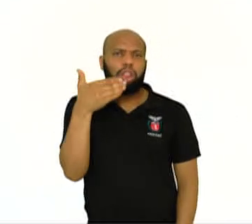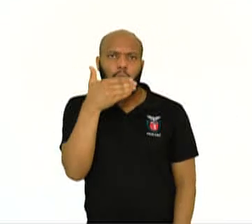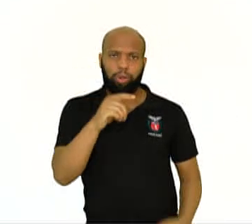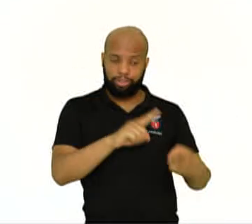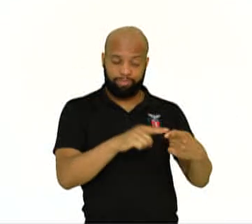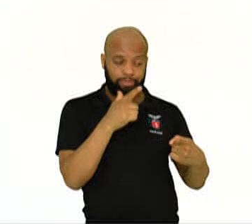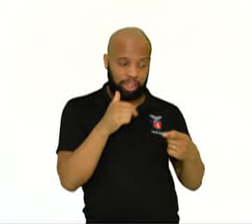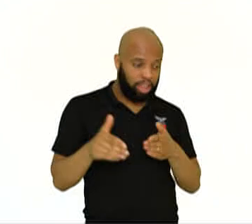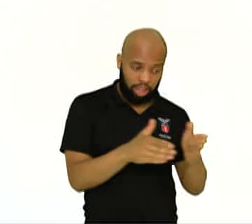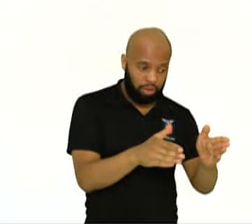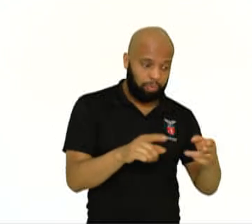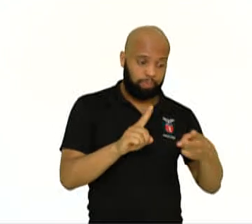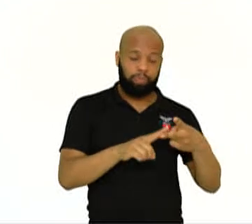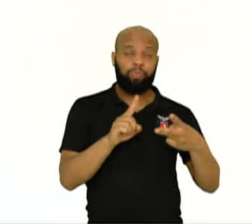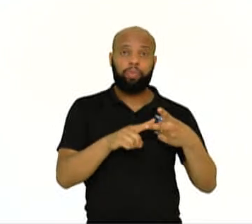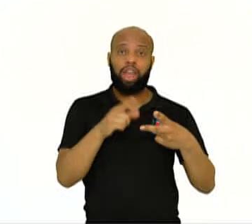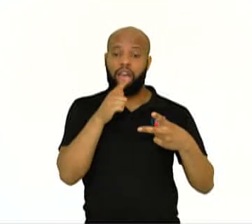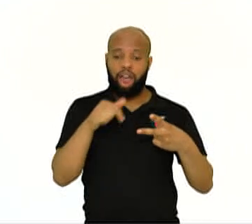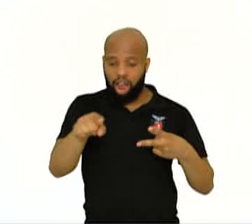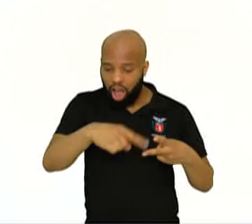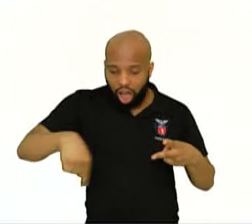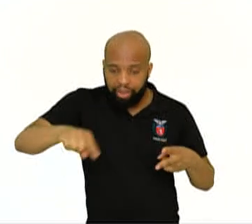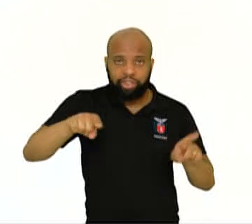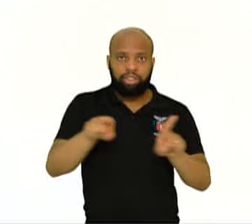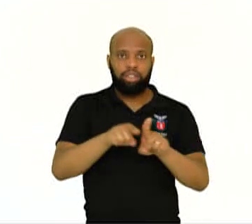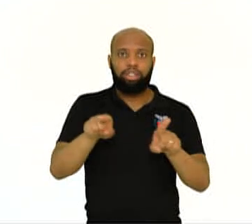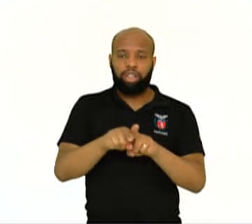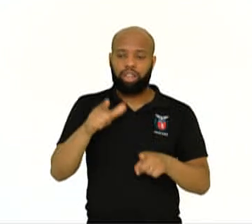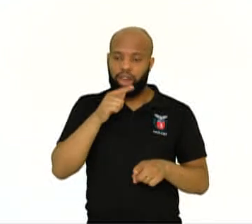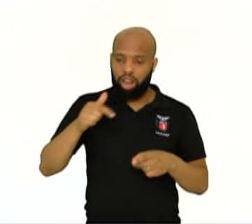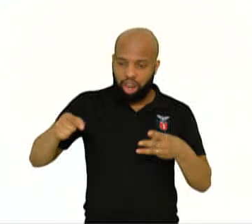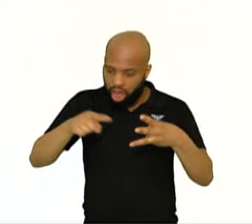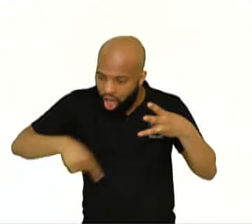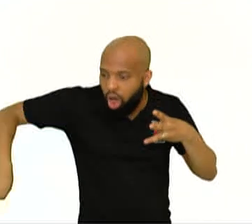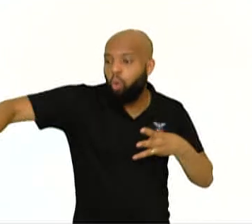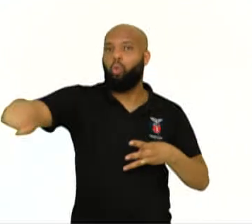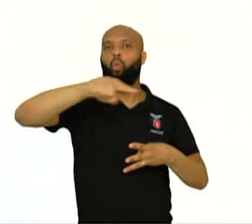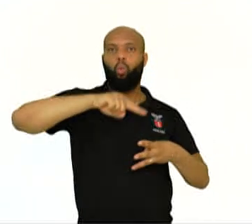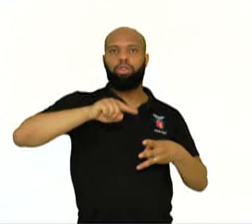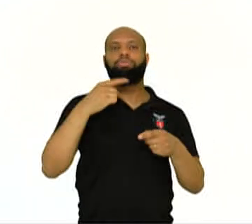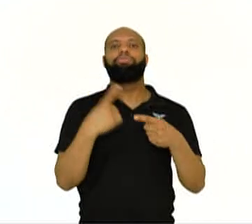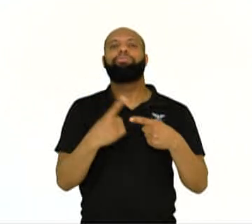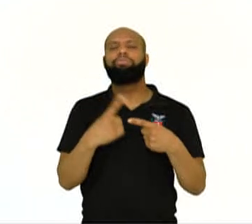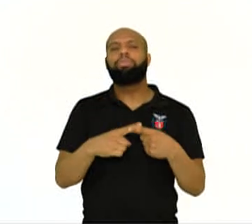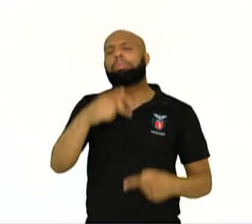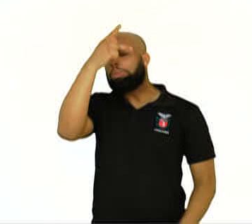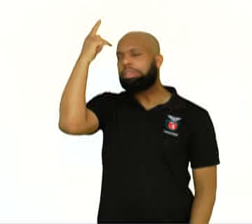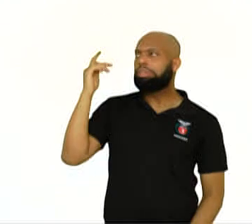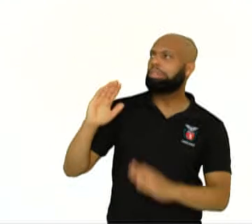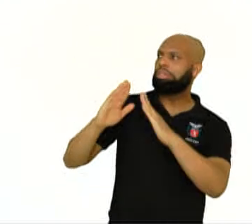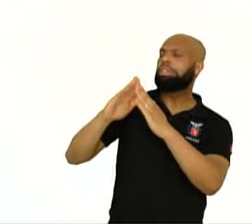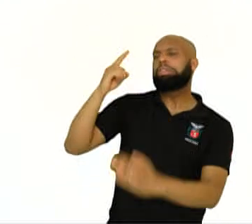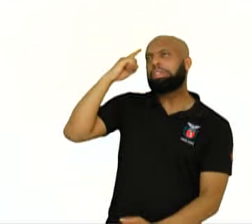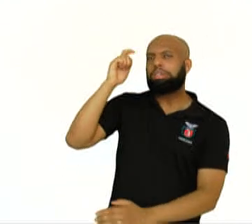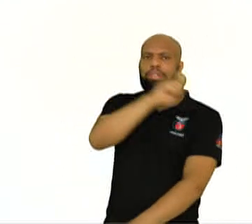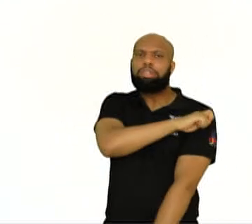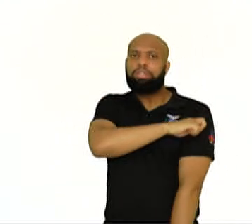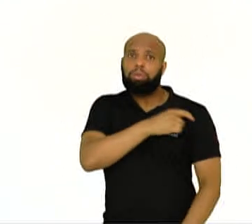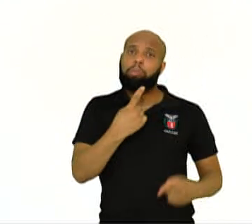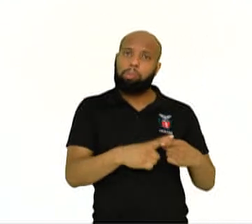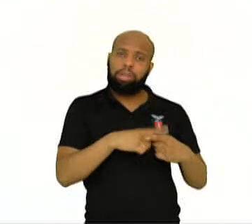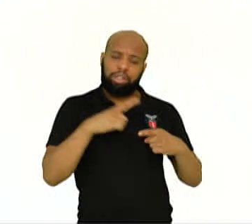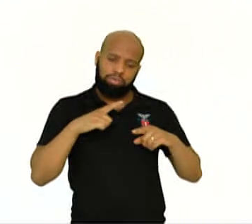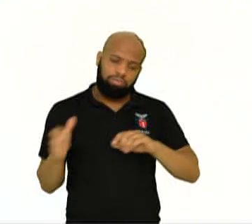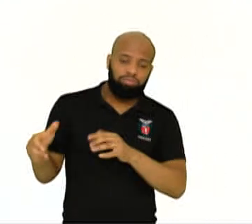água de rios, de lagos e de lagoas. Um estudante de casa pensou, é porque tem